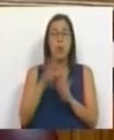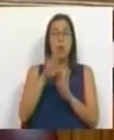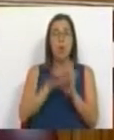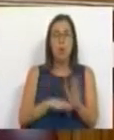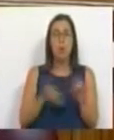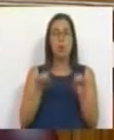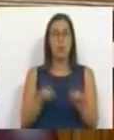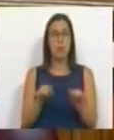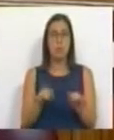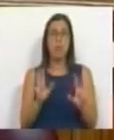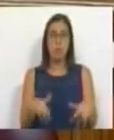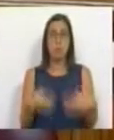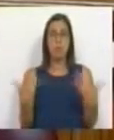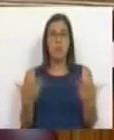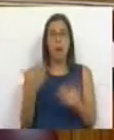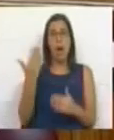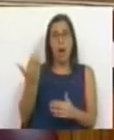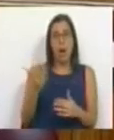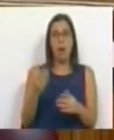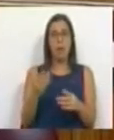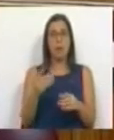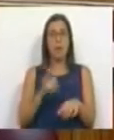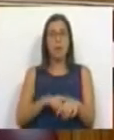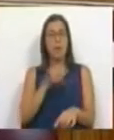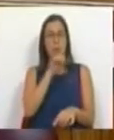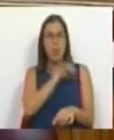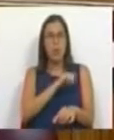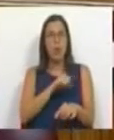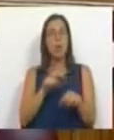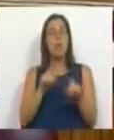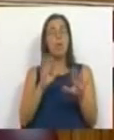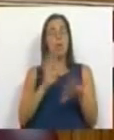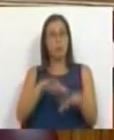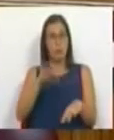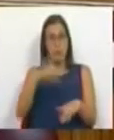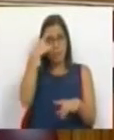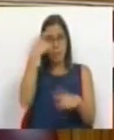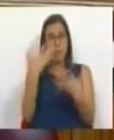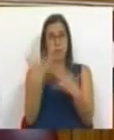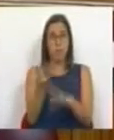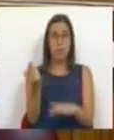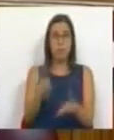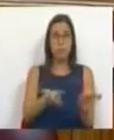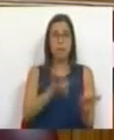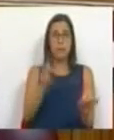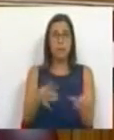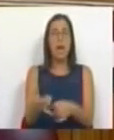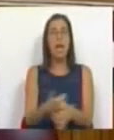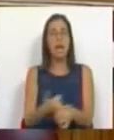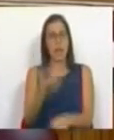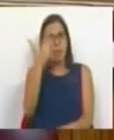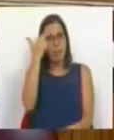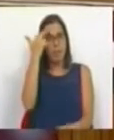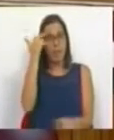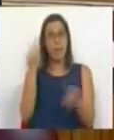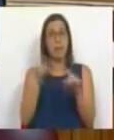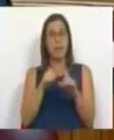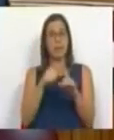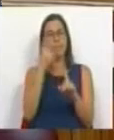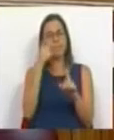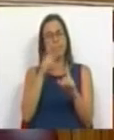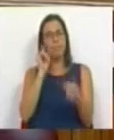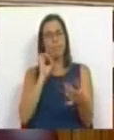condições para que eles possam ser utilizados em tempo útil para combater incêndios que ocorram na região autónoma da Madeira. E, portanto, esse é um